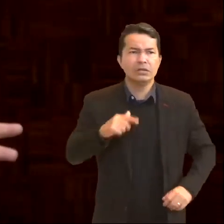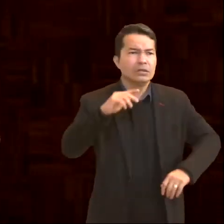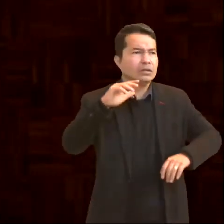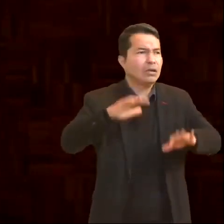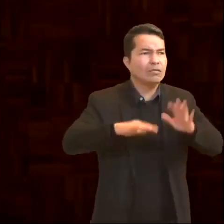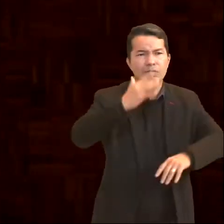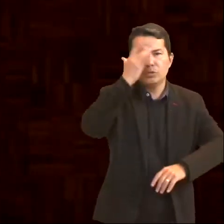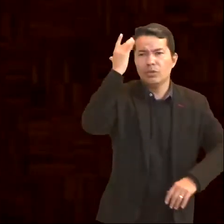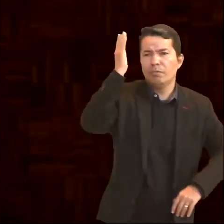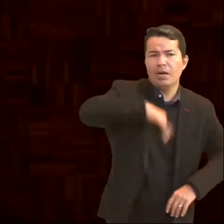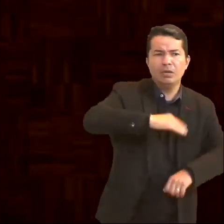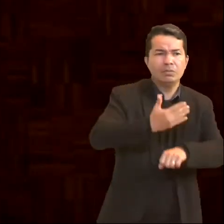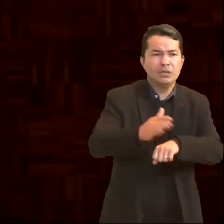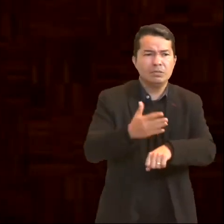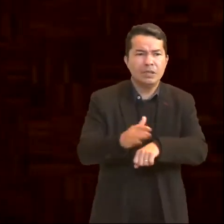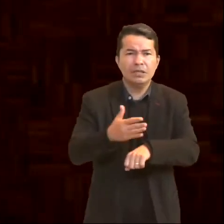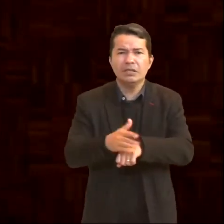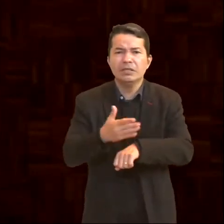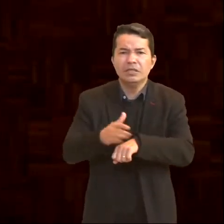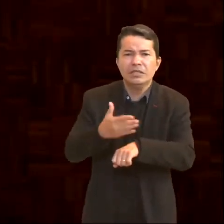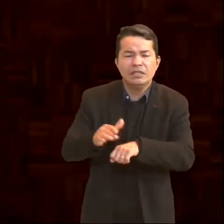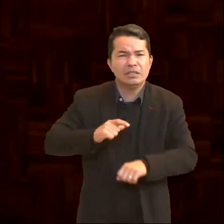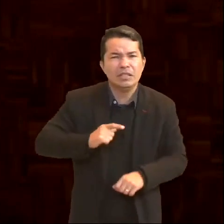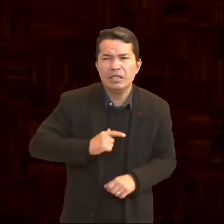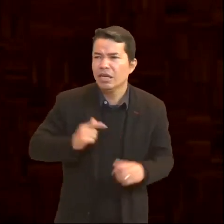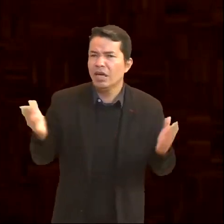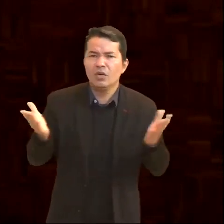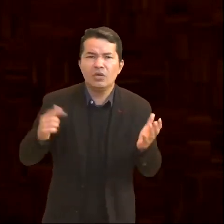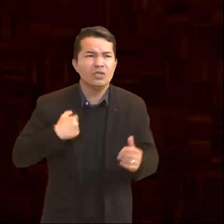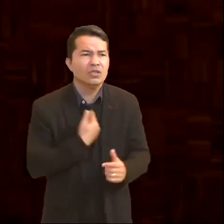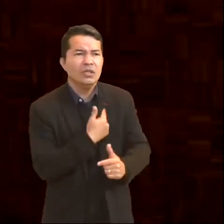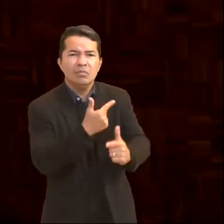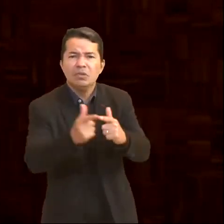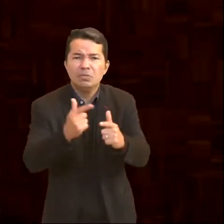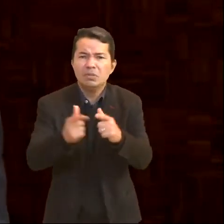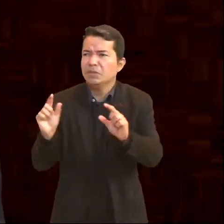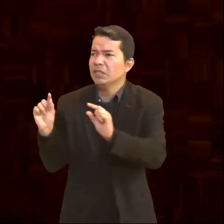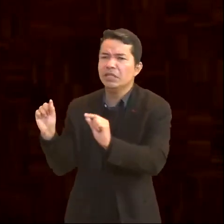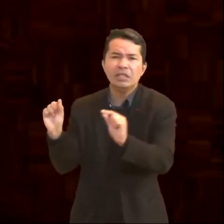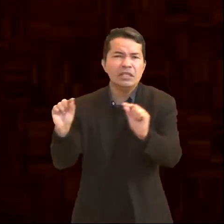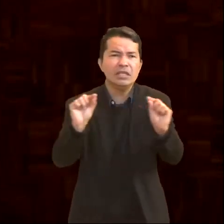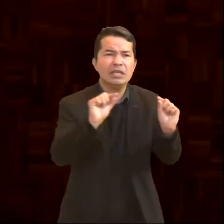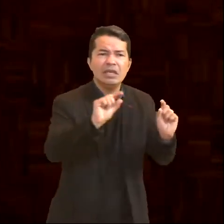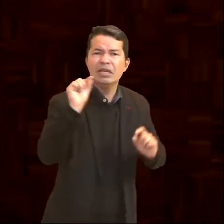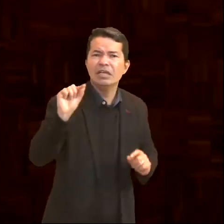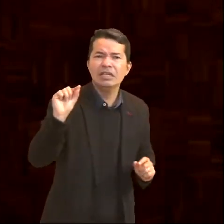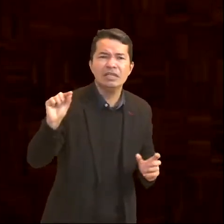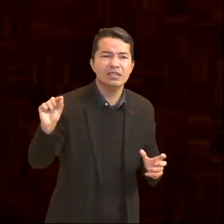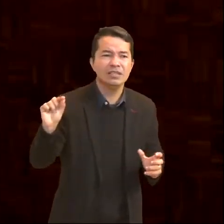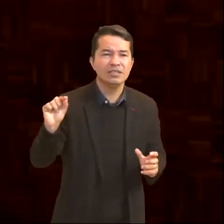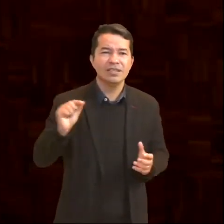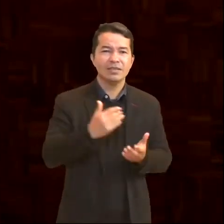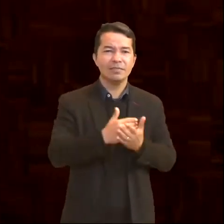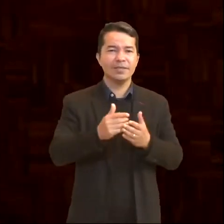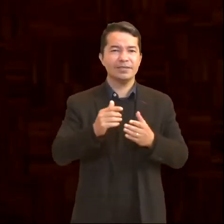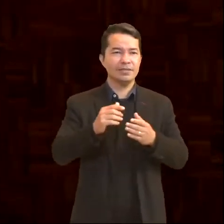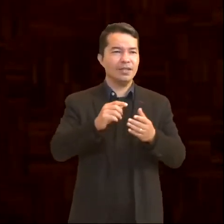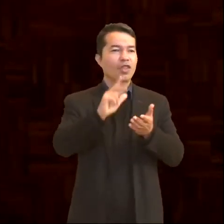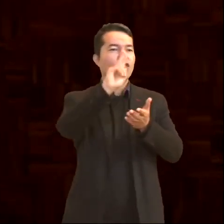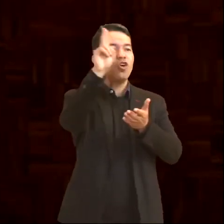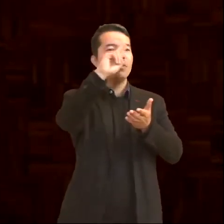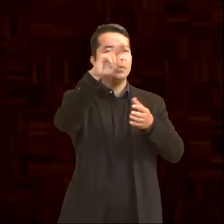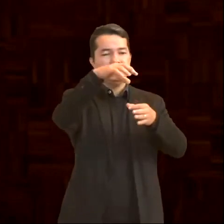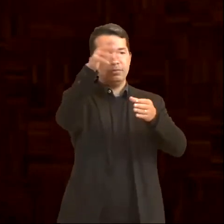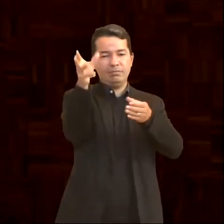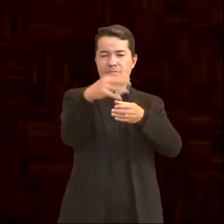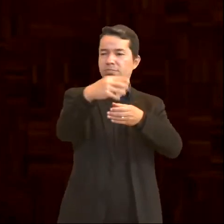alguém, nós estamos aqui enrolados, nós vamos ter que descobrir quem é essa pessoa. E aí tiram sorte, adivinha com quem cai